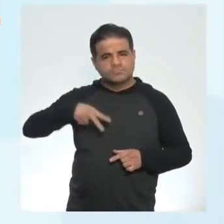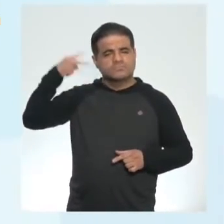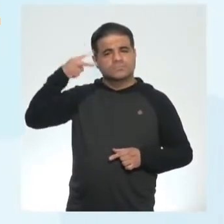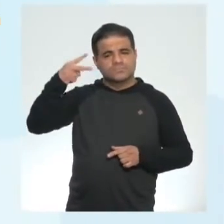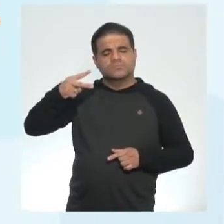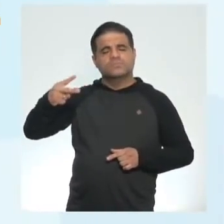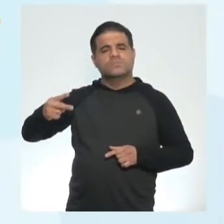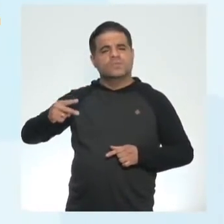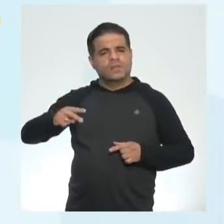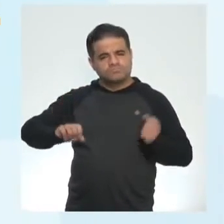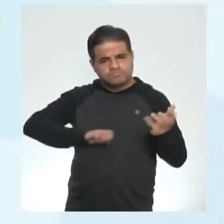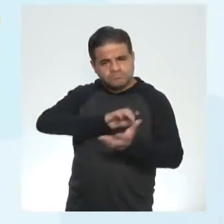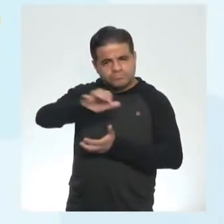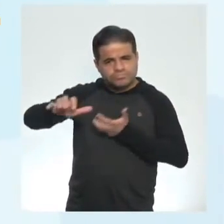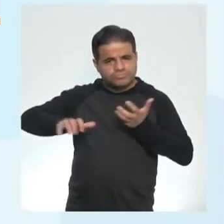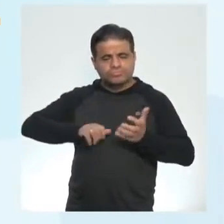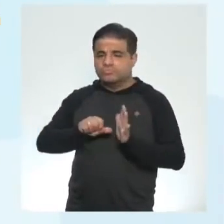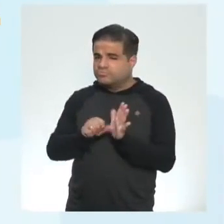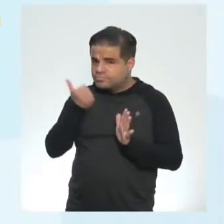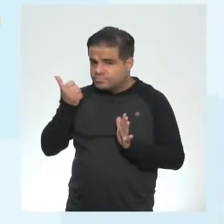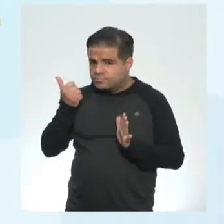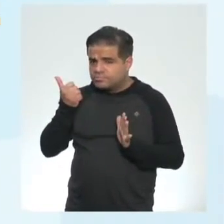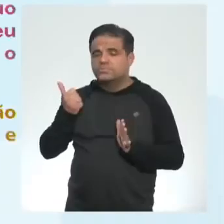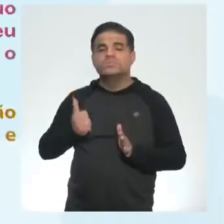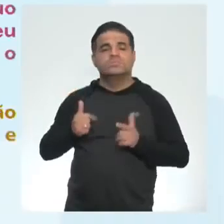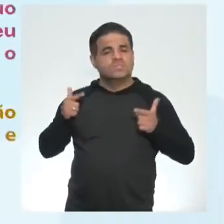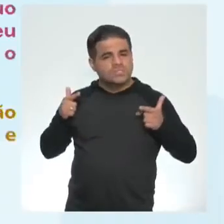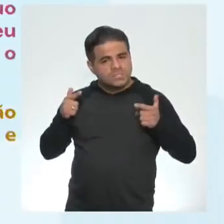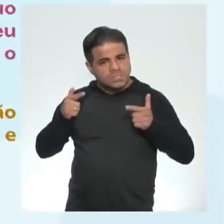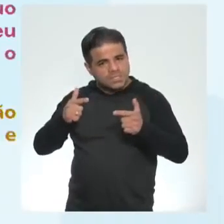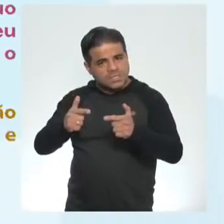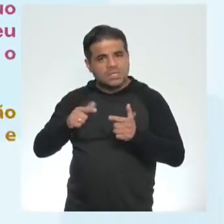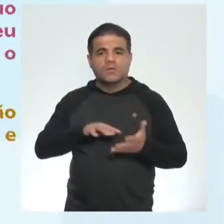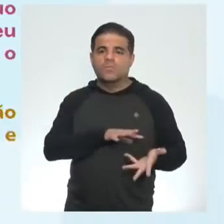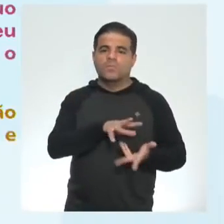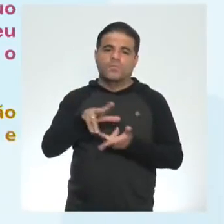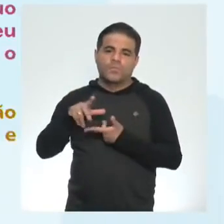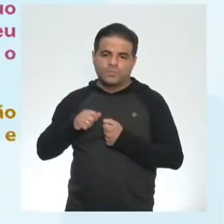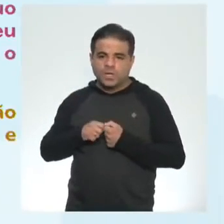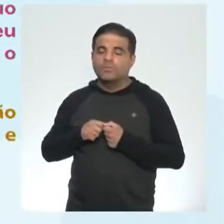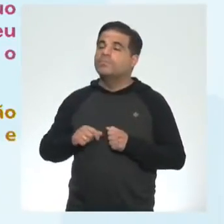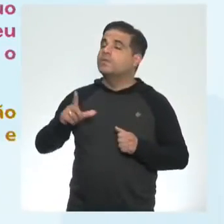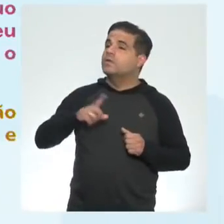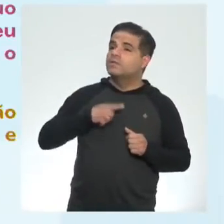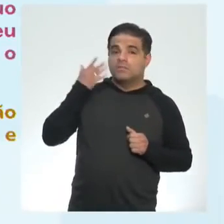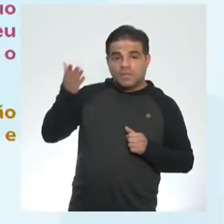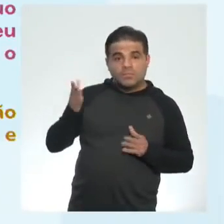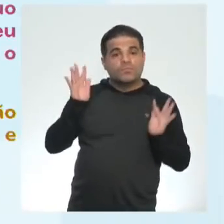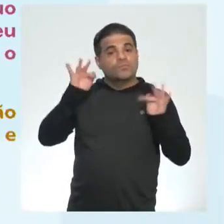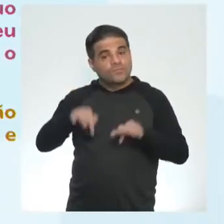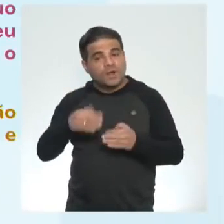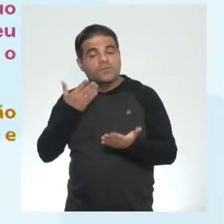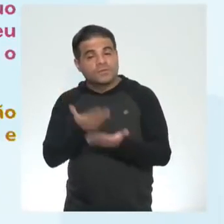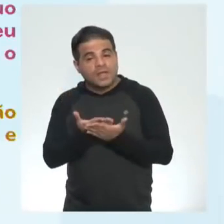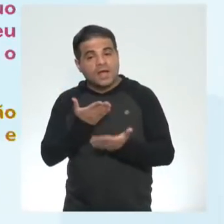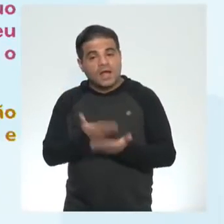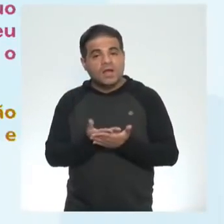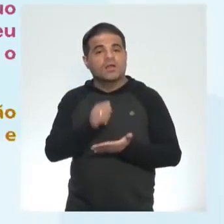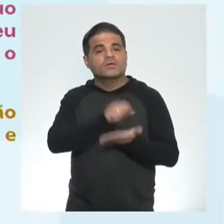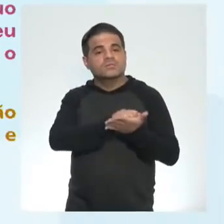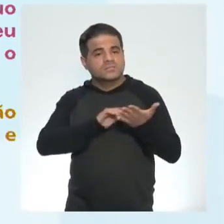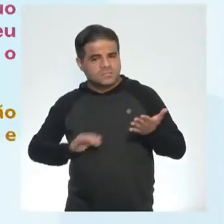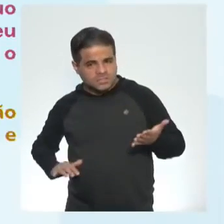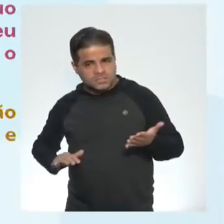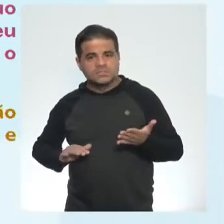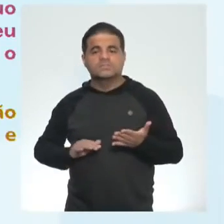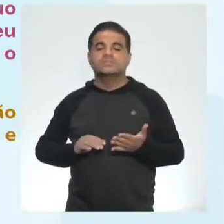Segunda Revolução Industrial, que foi a primeira guerra mundial. E aí nós temos para o fim da aula a